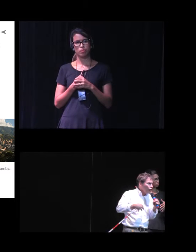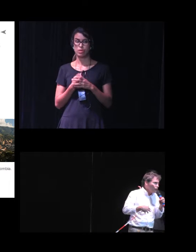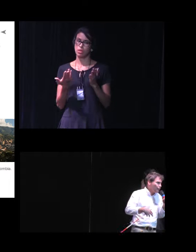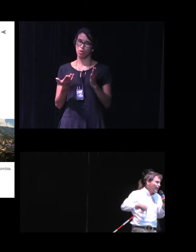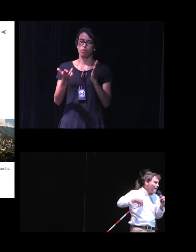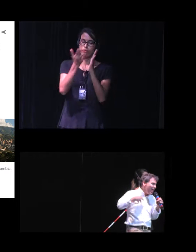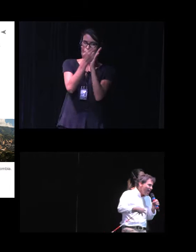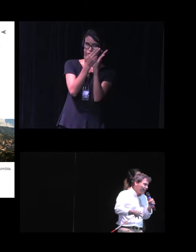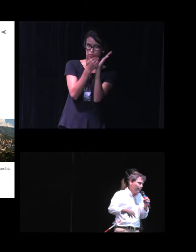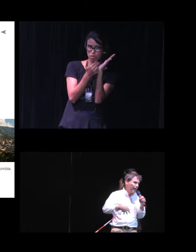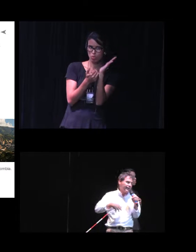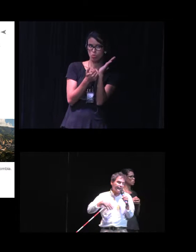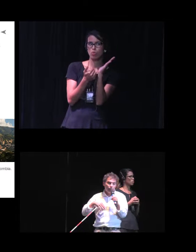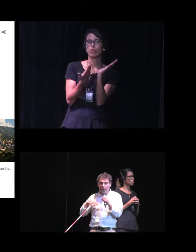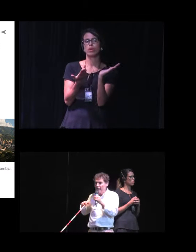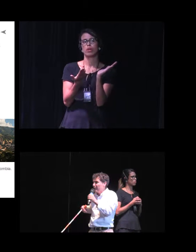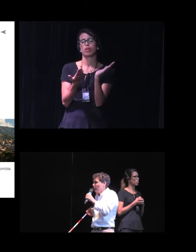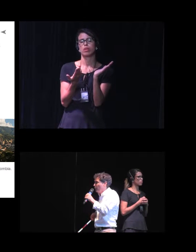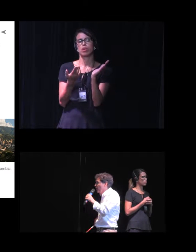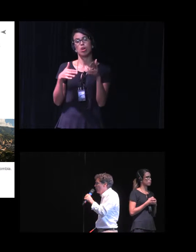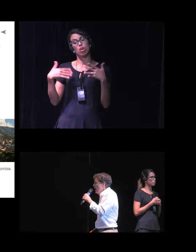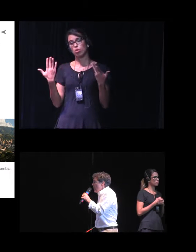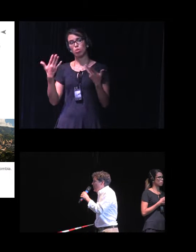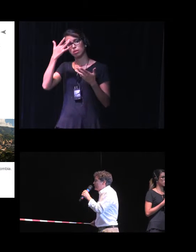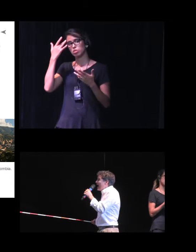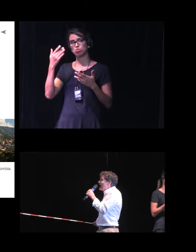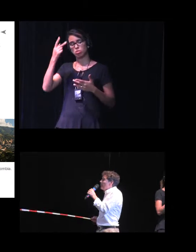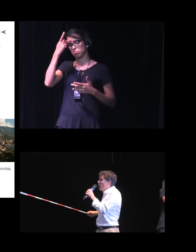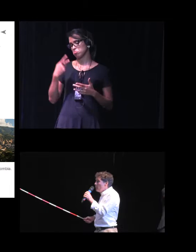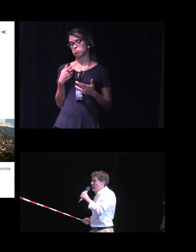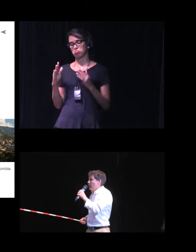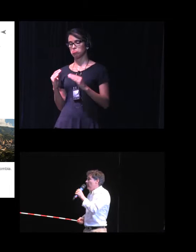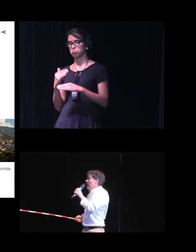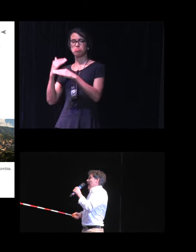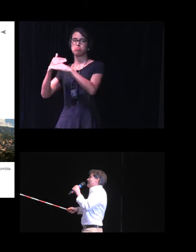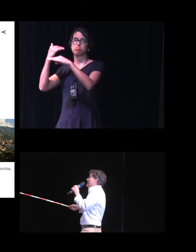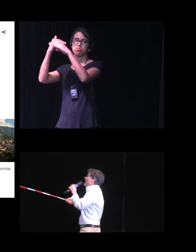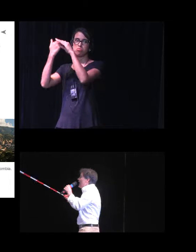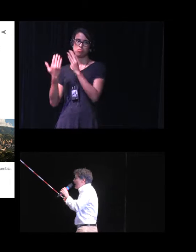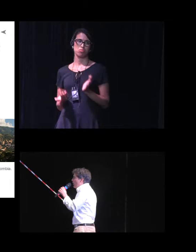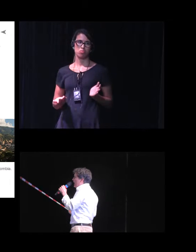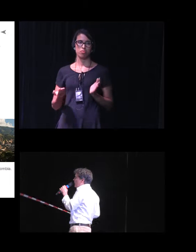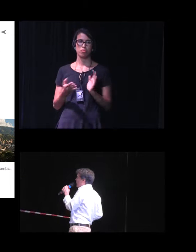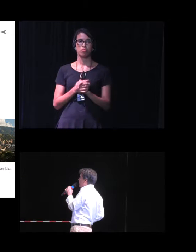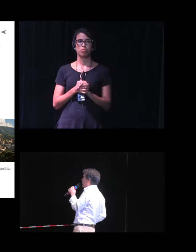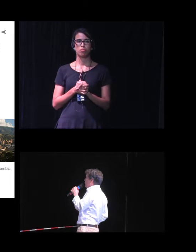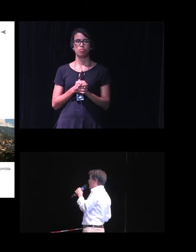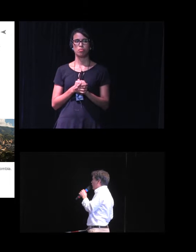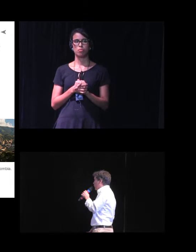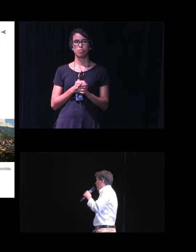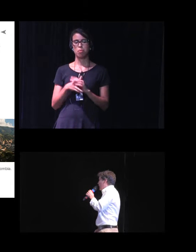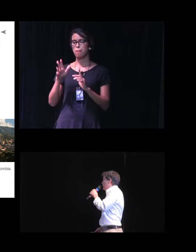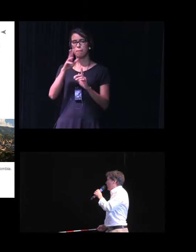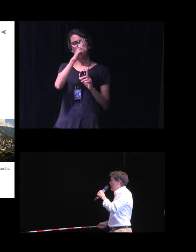espontânea e parte desenhada, mas porque está no público estender qualquer previsão ou